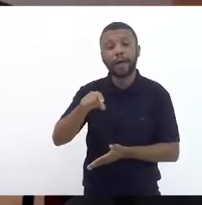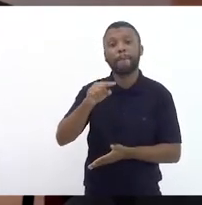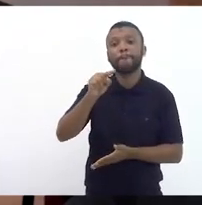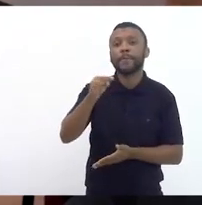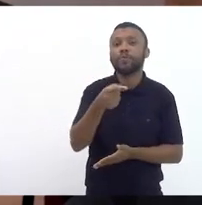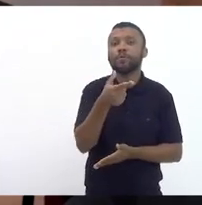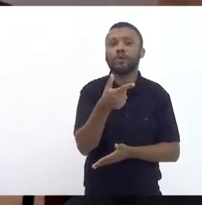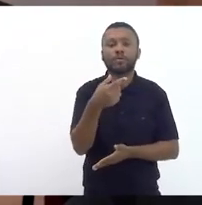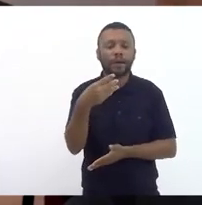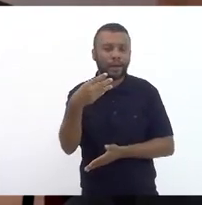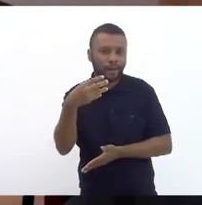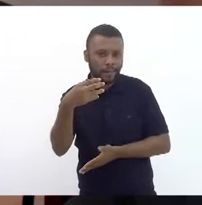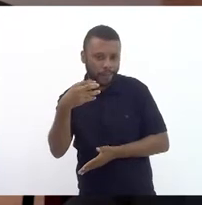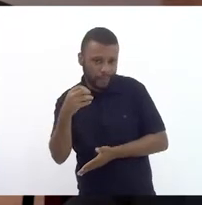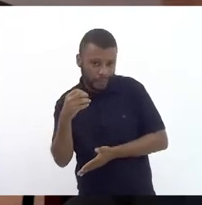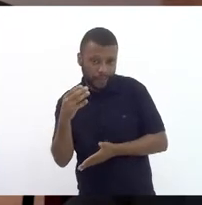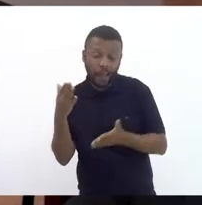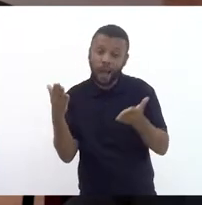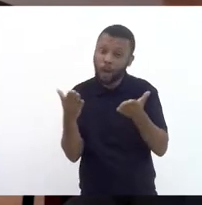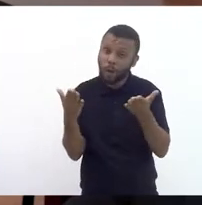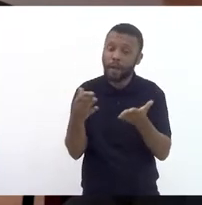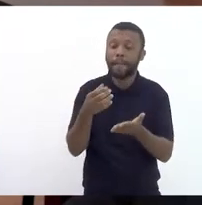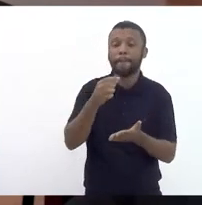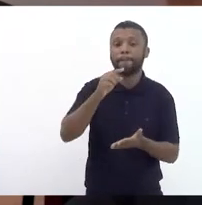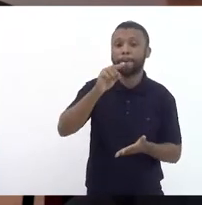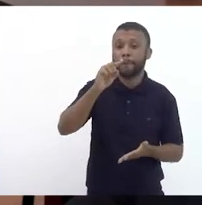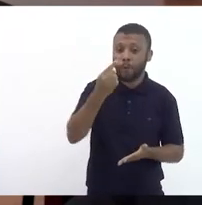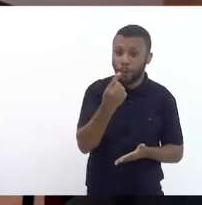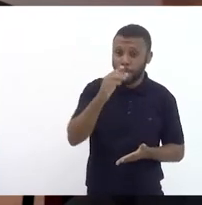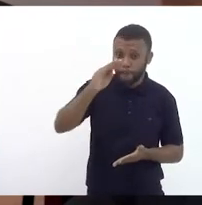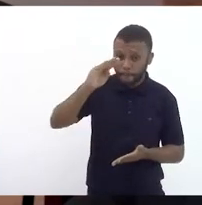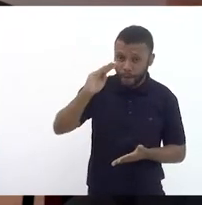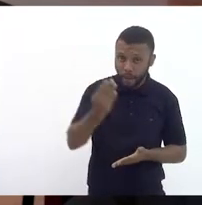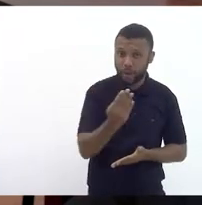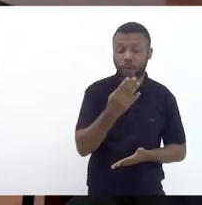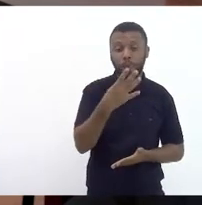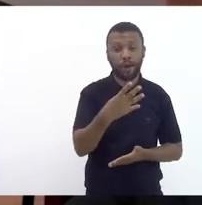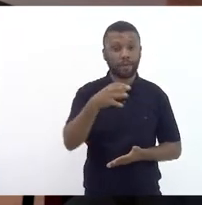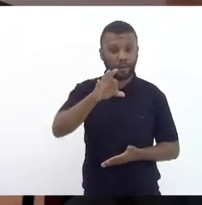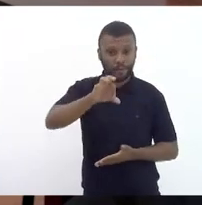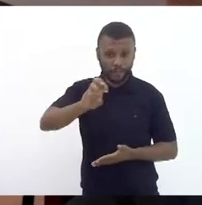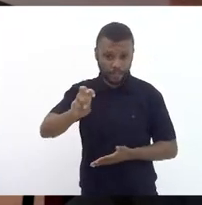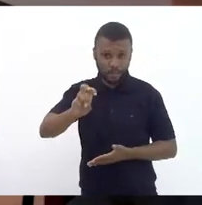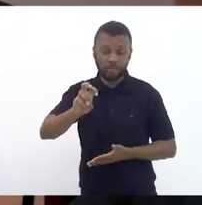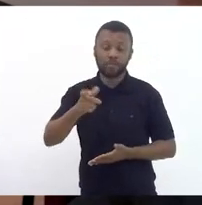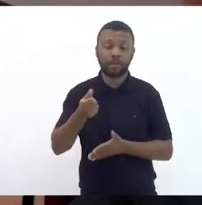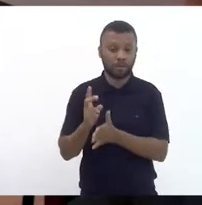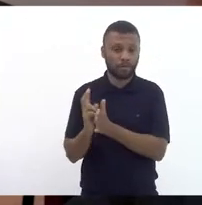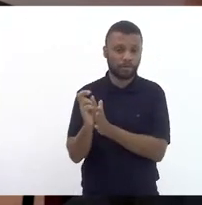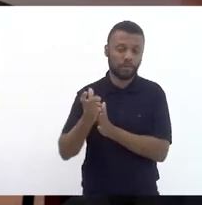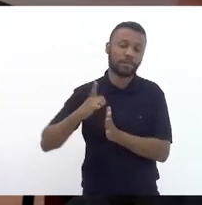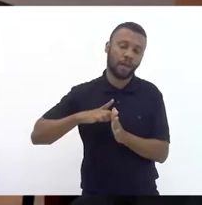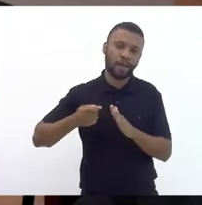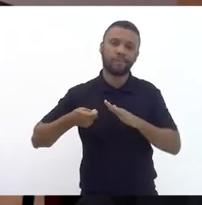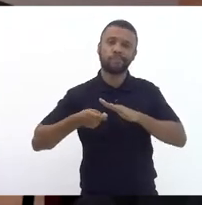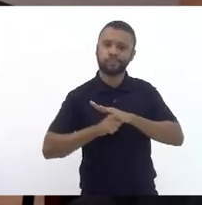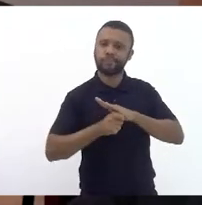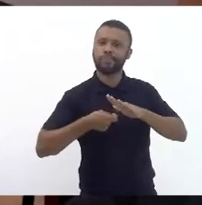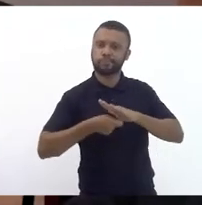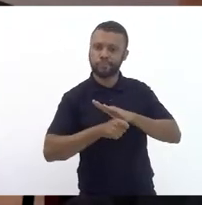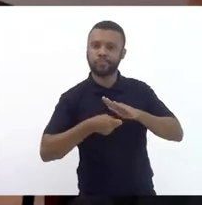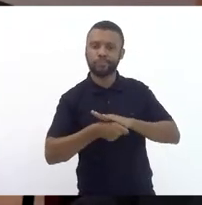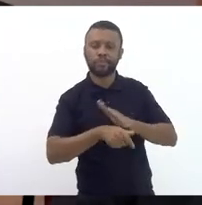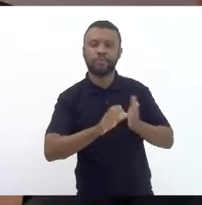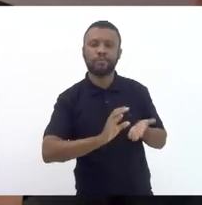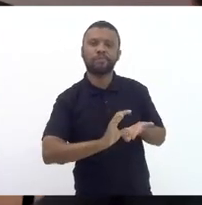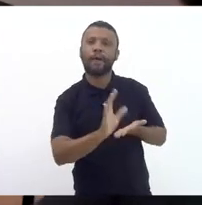fizemos R$ 1.495. Então, a Supervia vem fazendo investimentos adicionais. Só que,